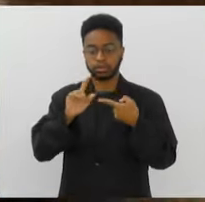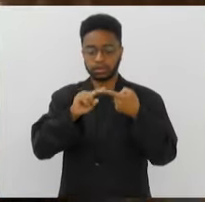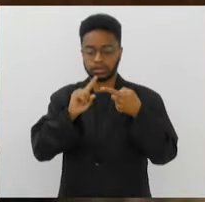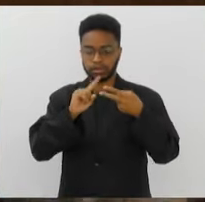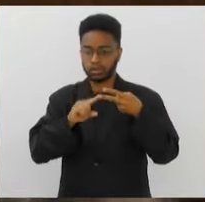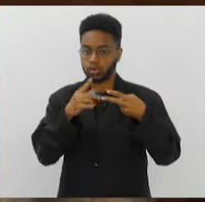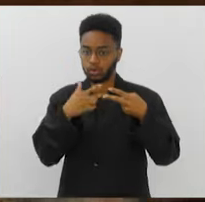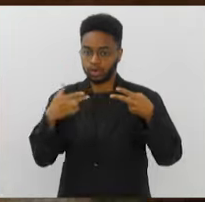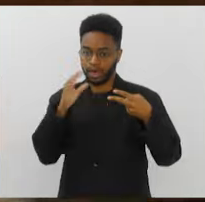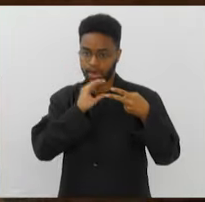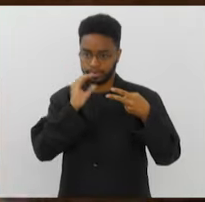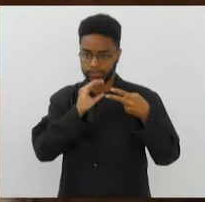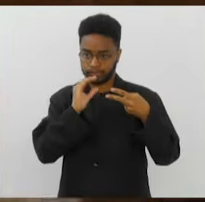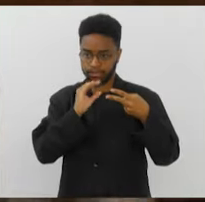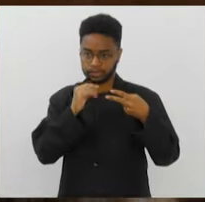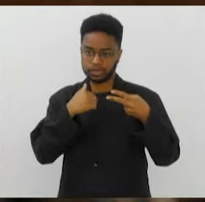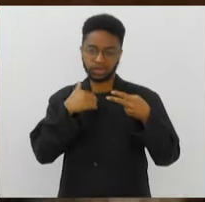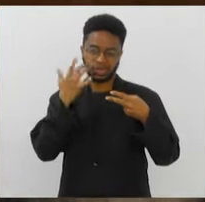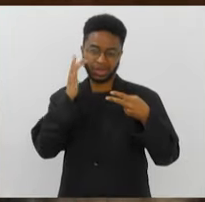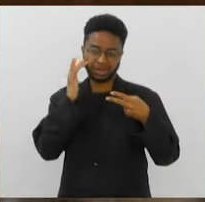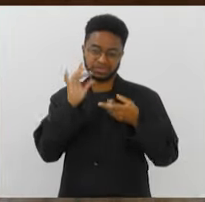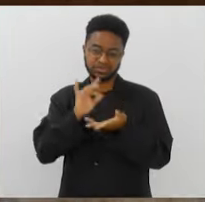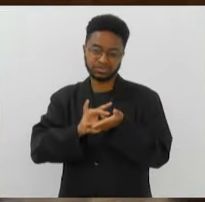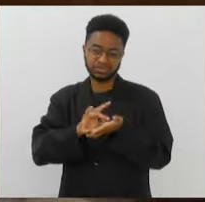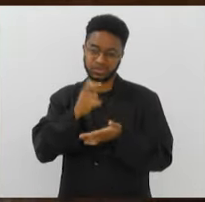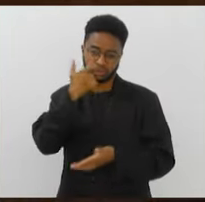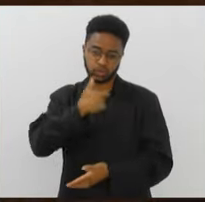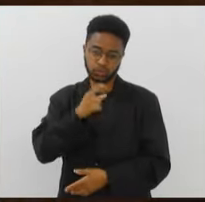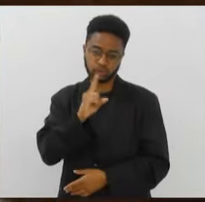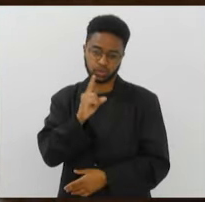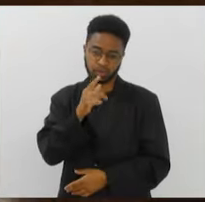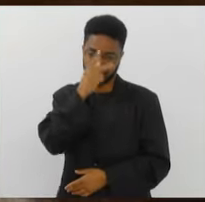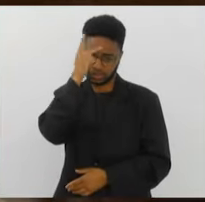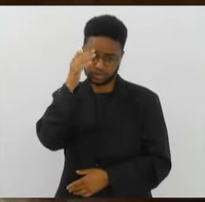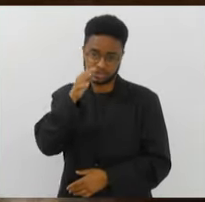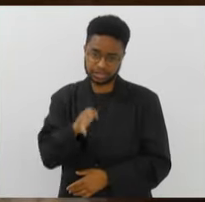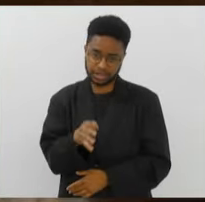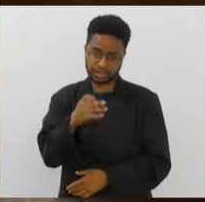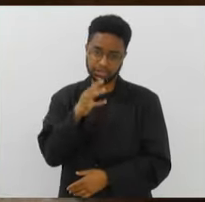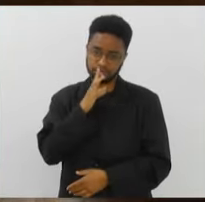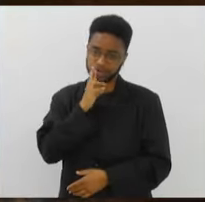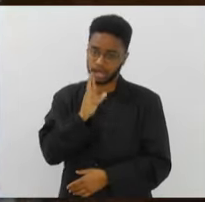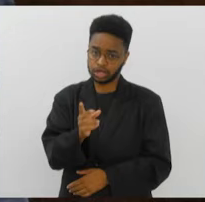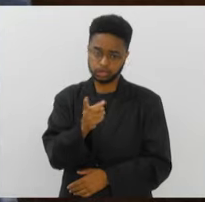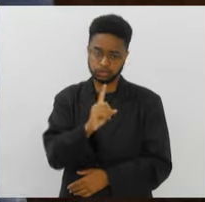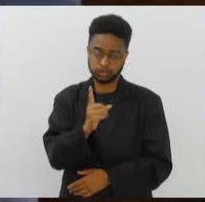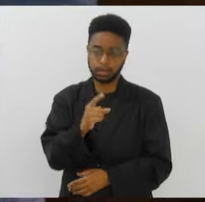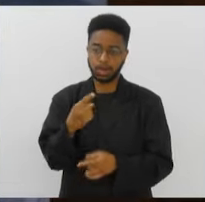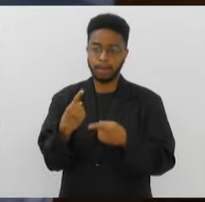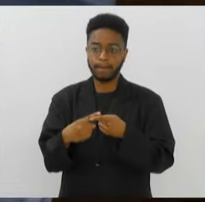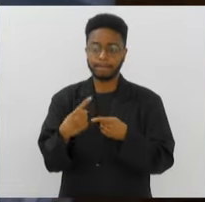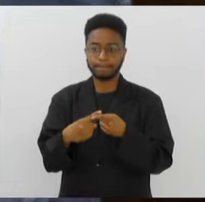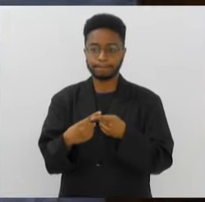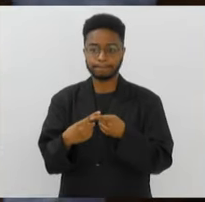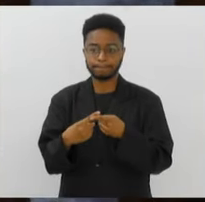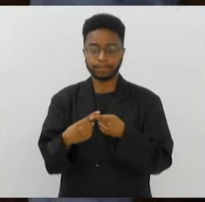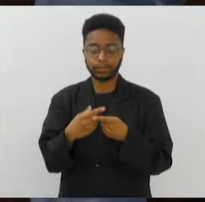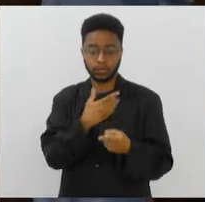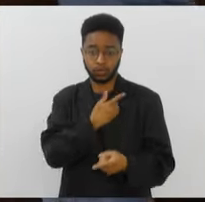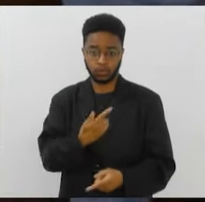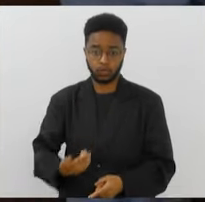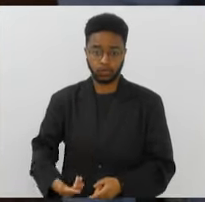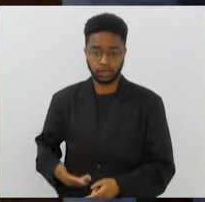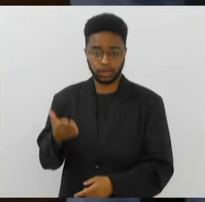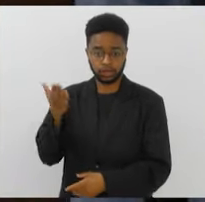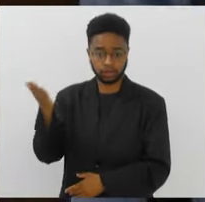muito rápidas. Eu acho até que eu nem sou a mais indicada para poder responder, porque o governo de